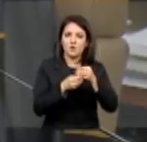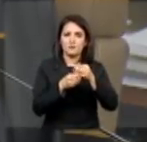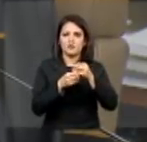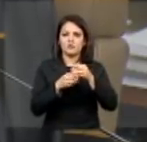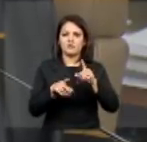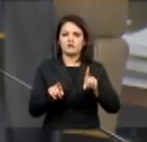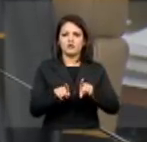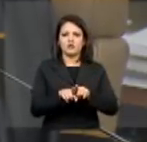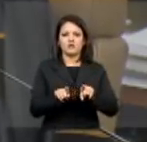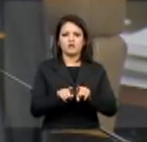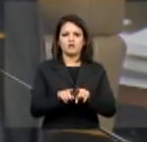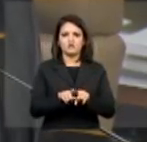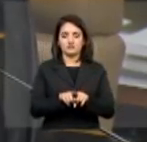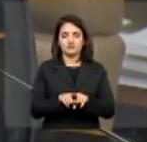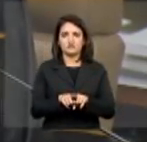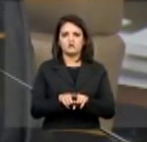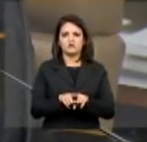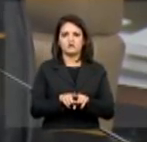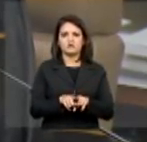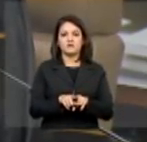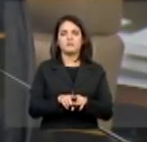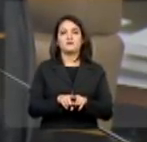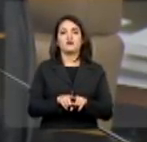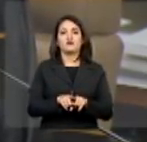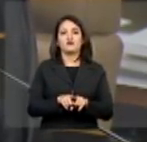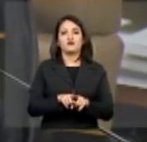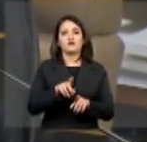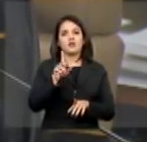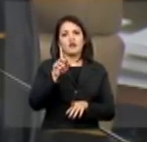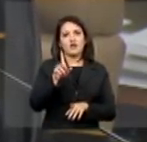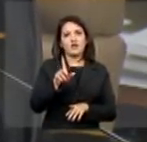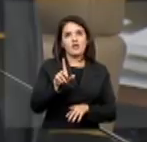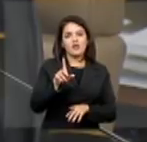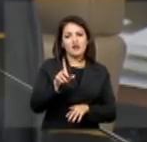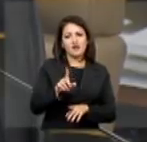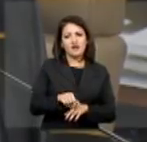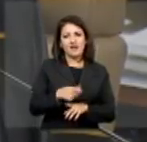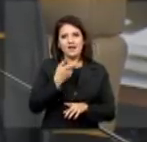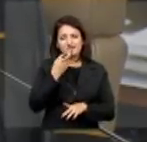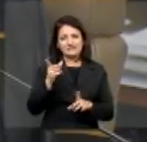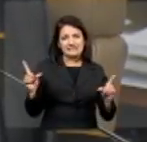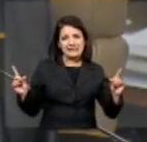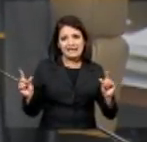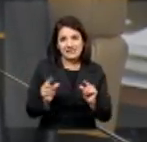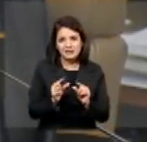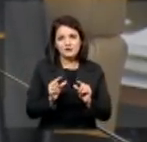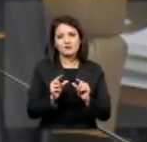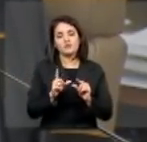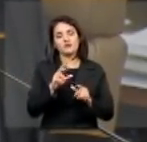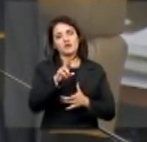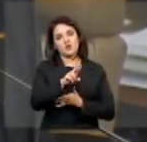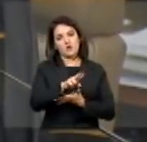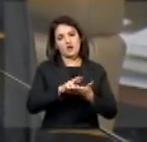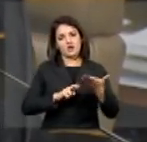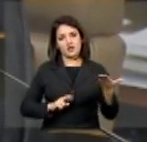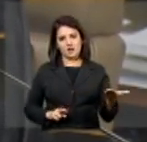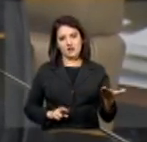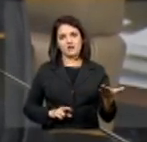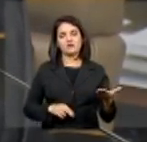de habilitação de 3º e este é apertar da mente apresenta o relatório que creio